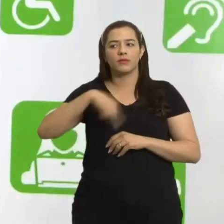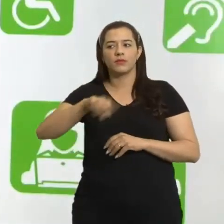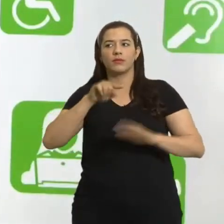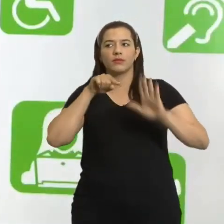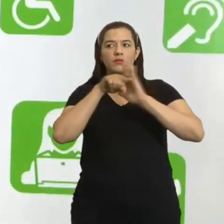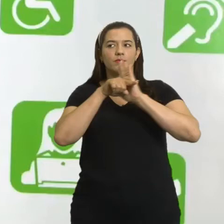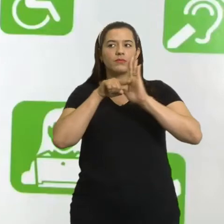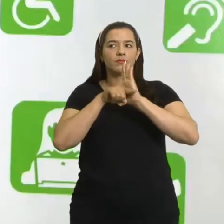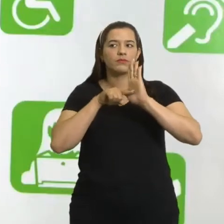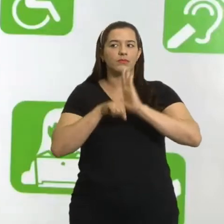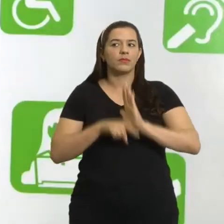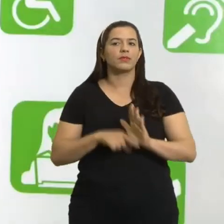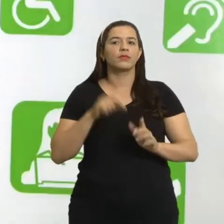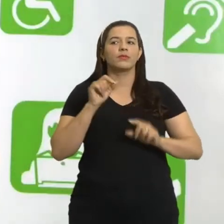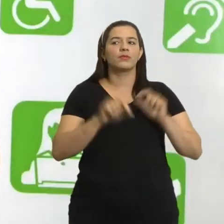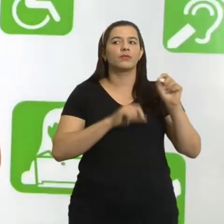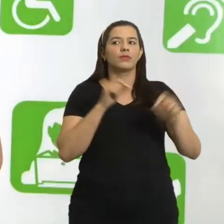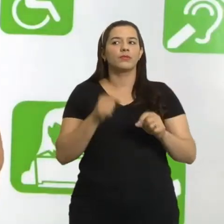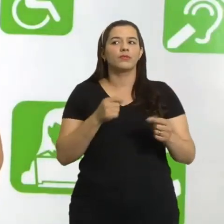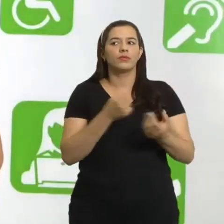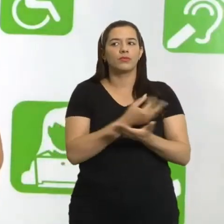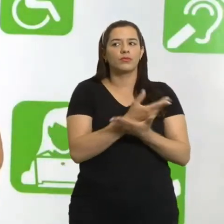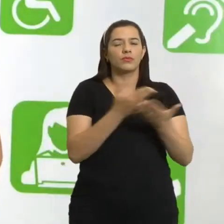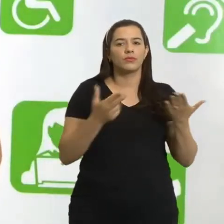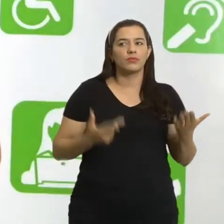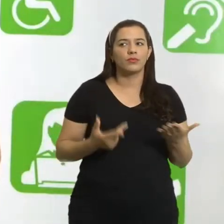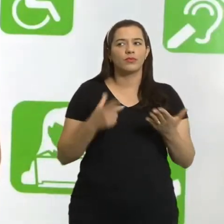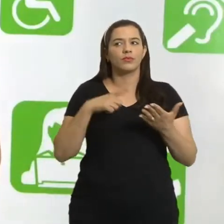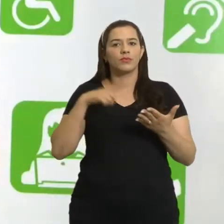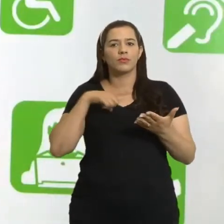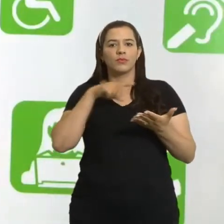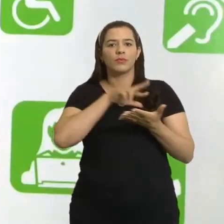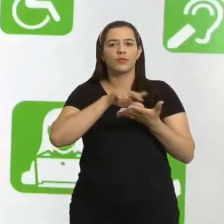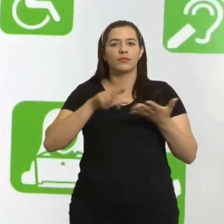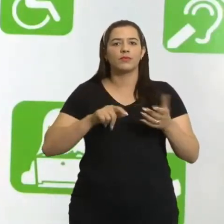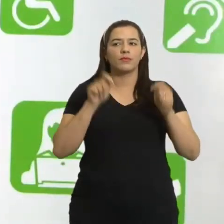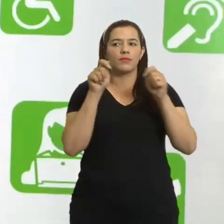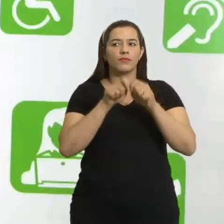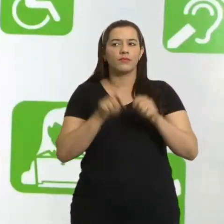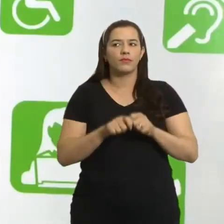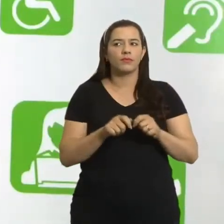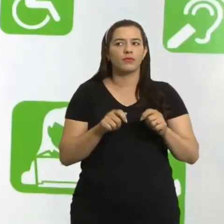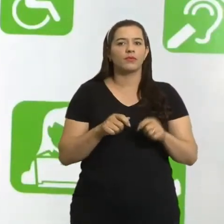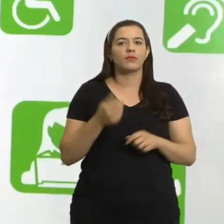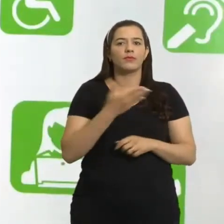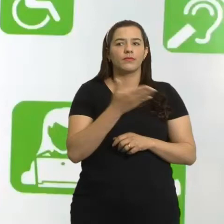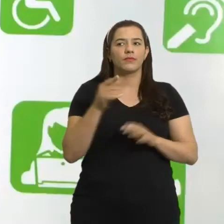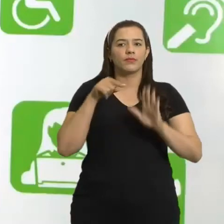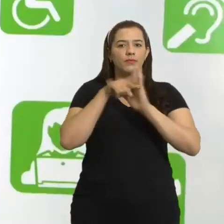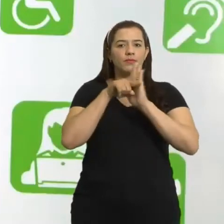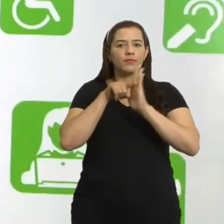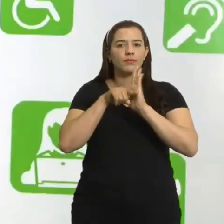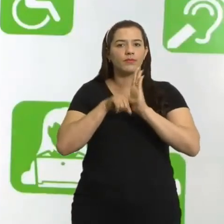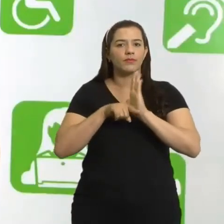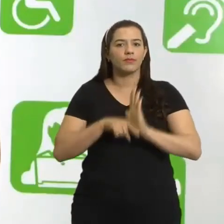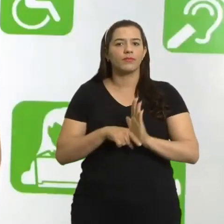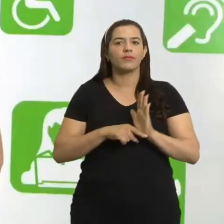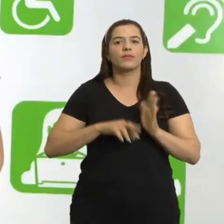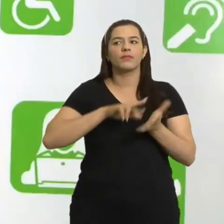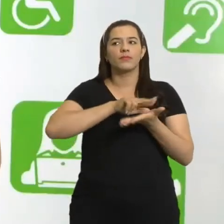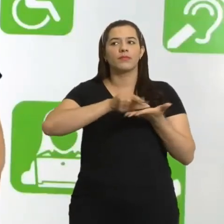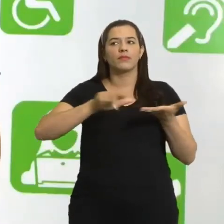se deu por meio de métodos que foram sendo apurados,